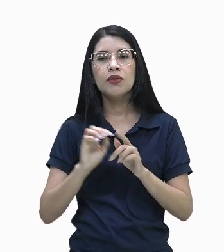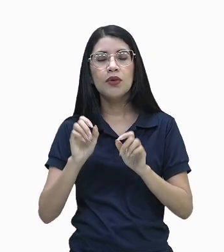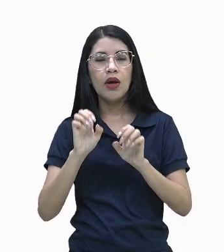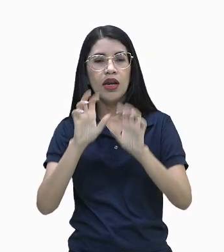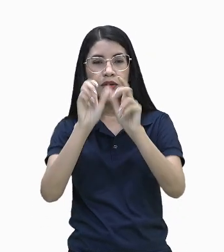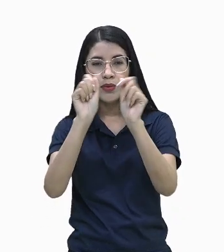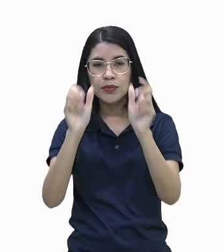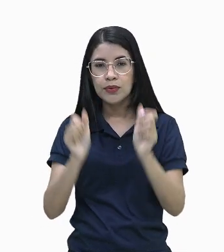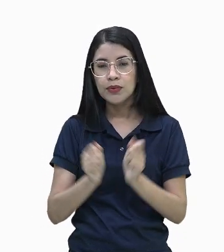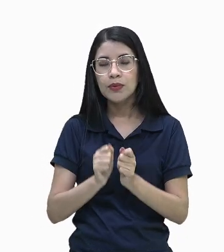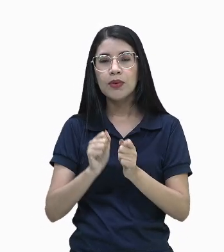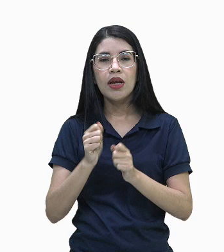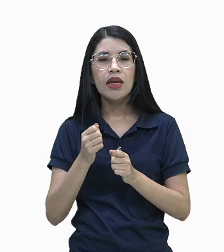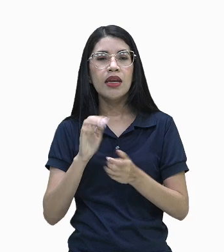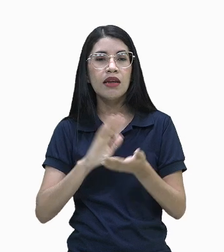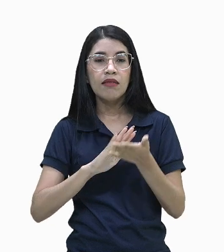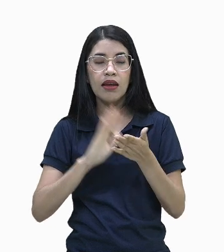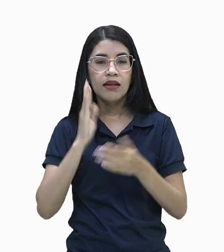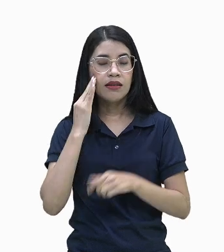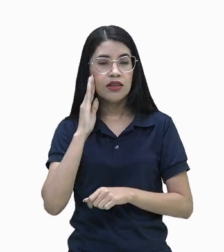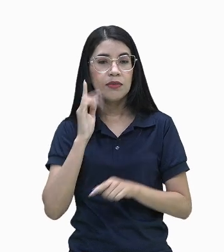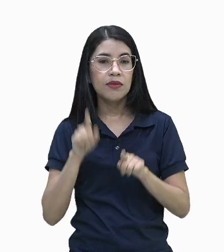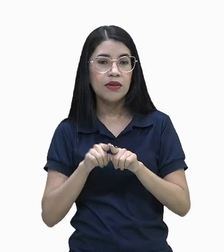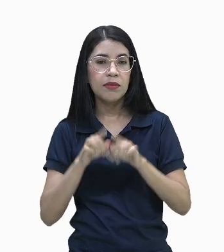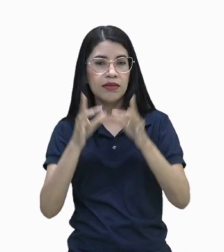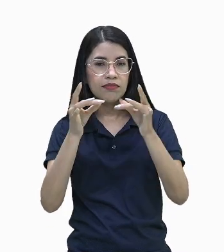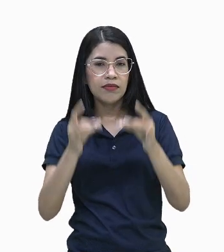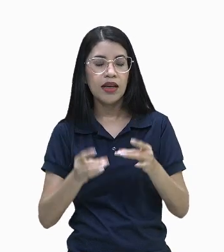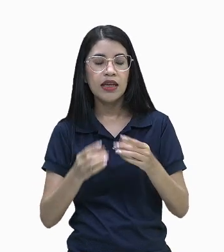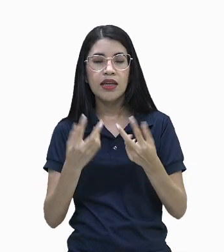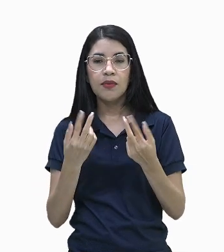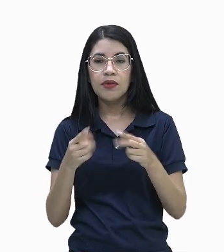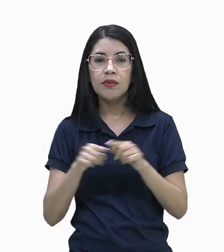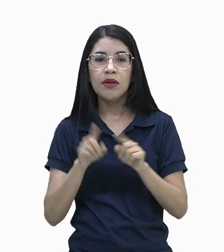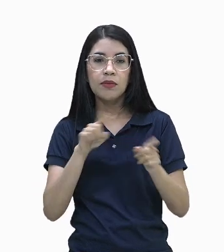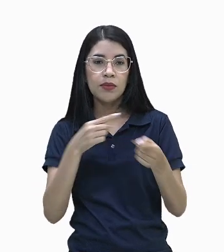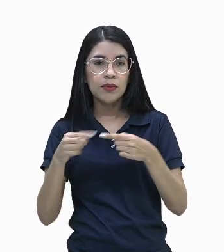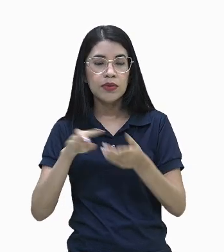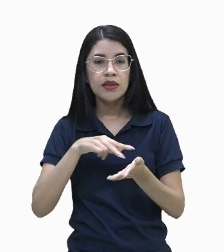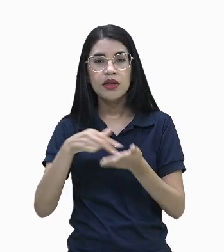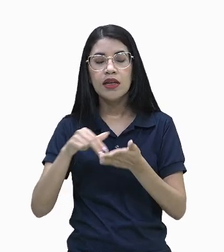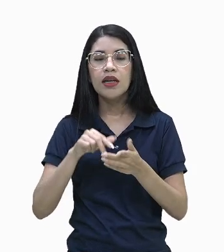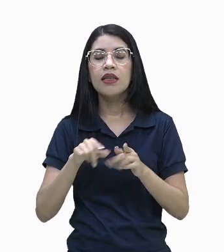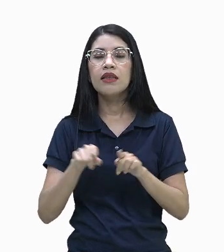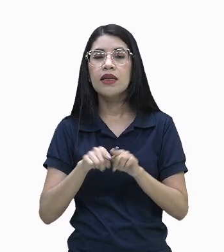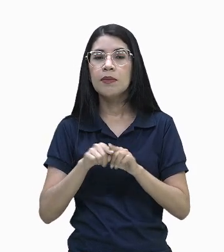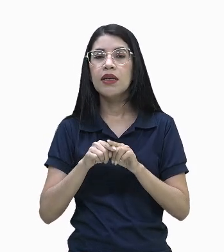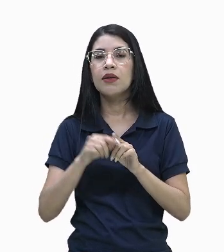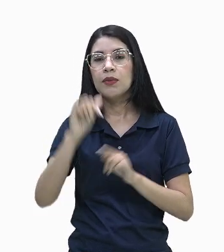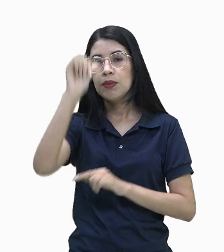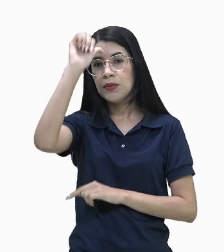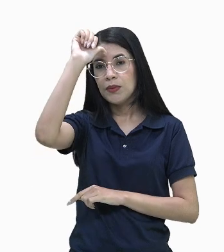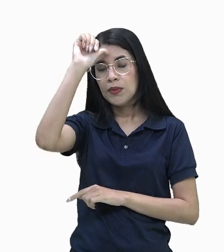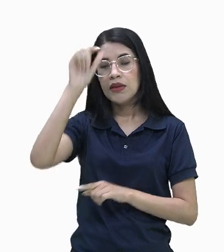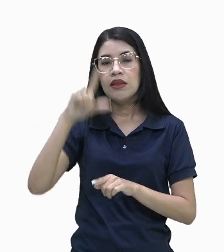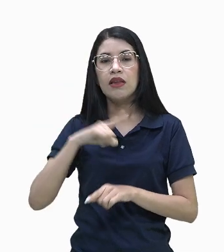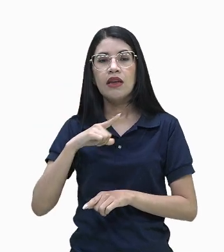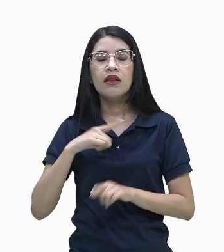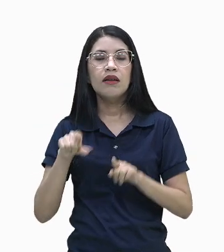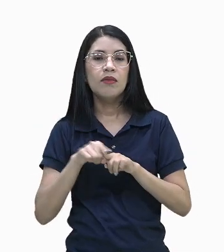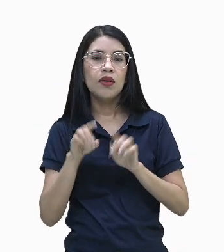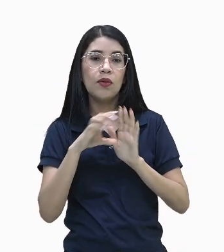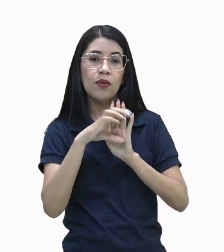e detalhados. Assim como a música e dança, o teatro indiano também é um conceito